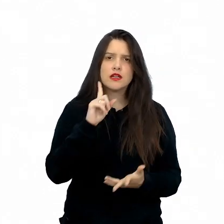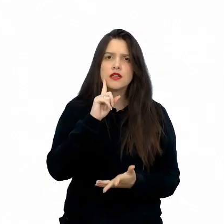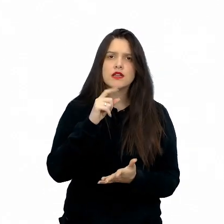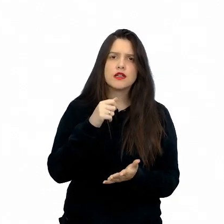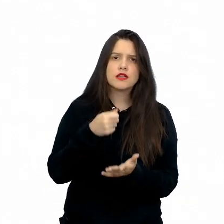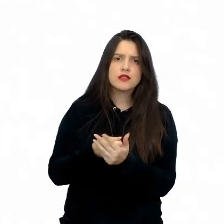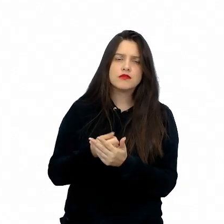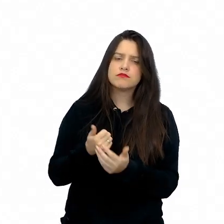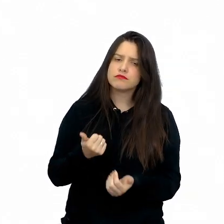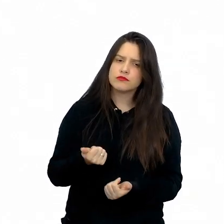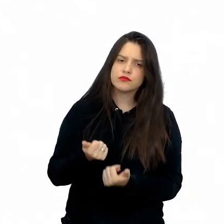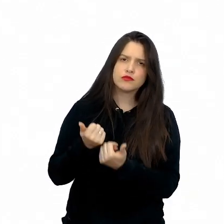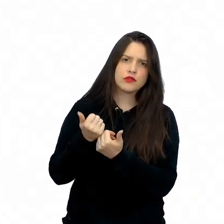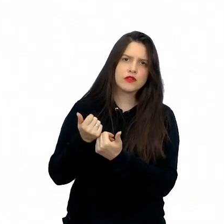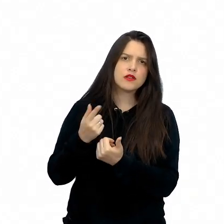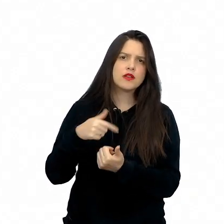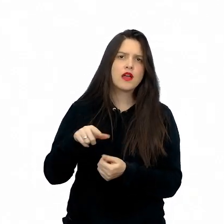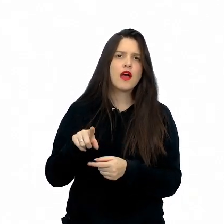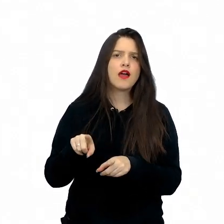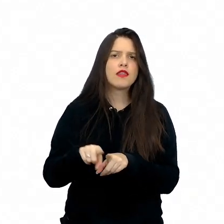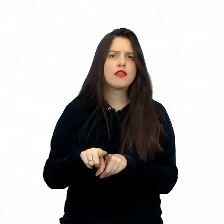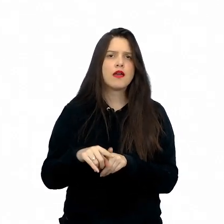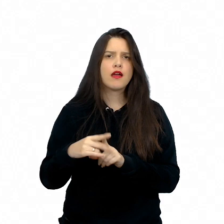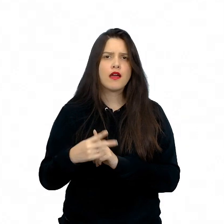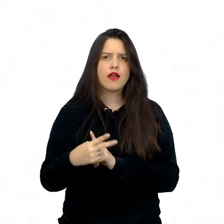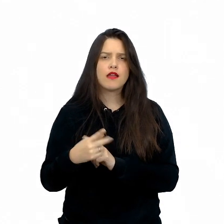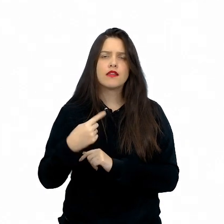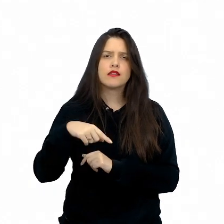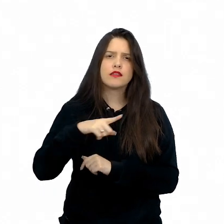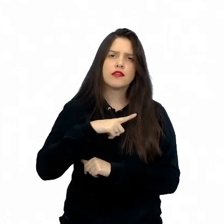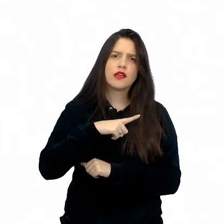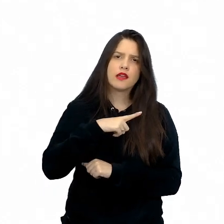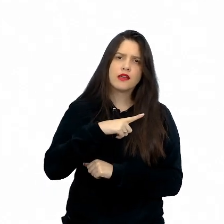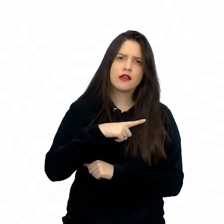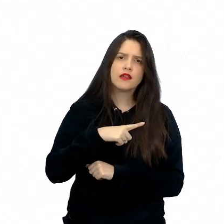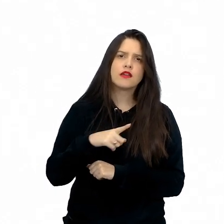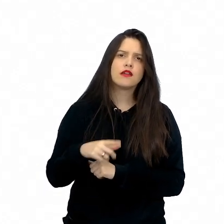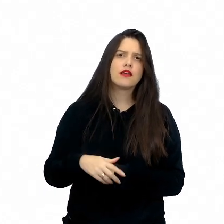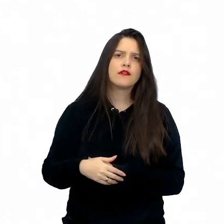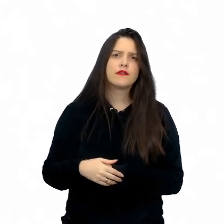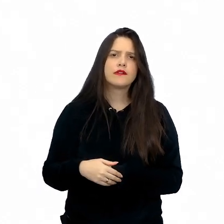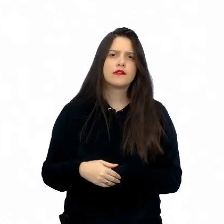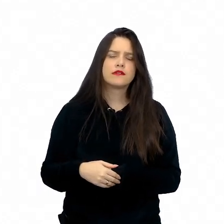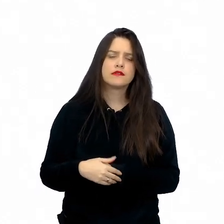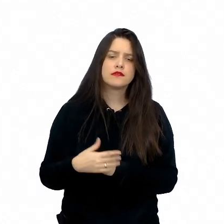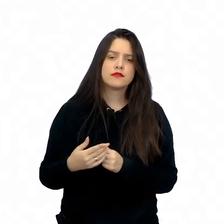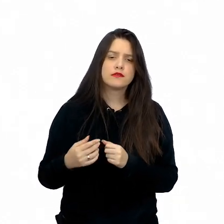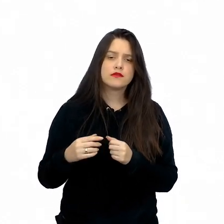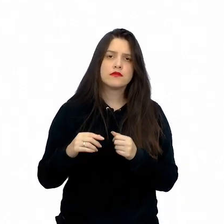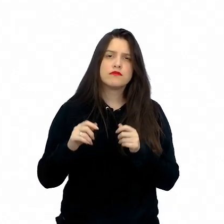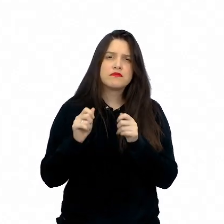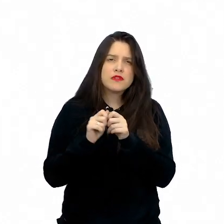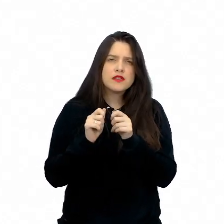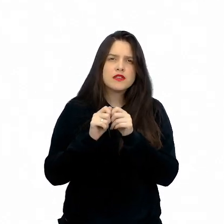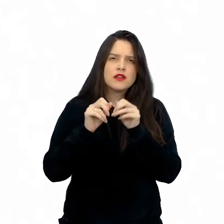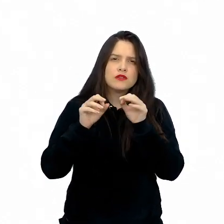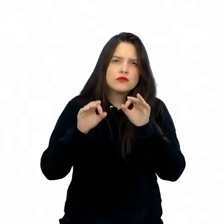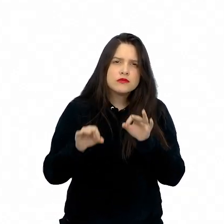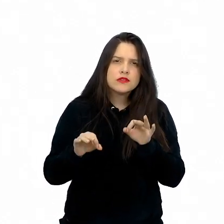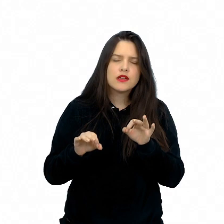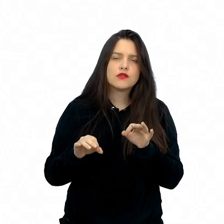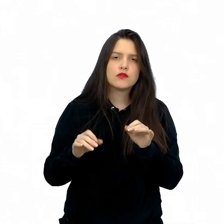por aqui. E aí, a gente tem que ter... será que ele está tendo esse